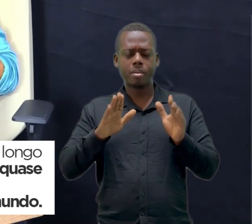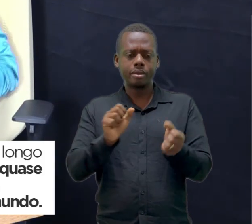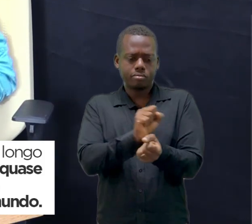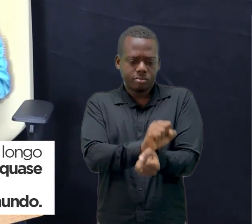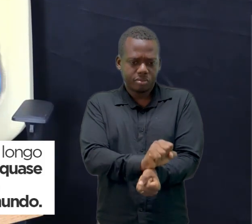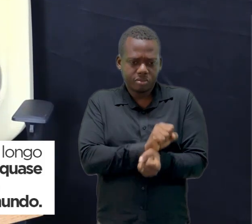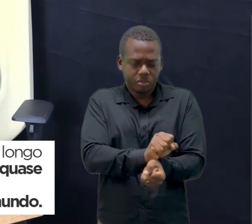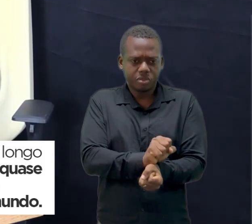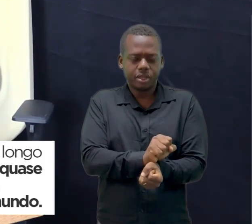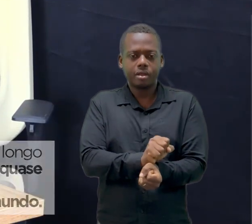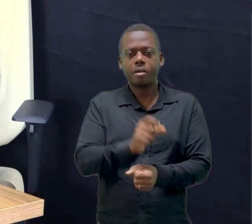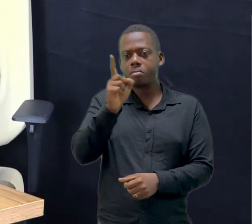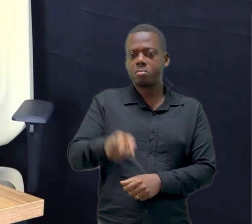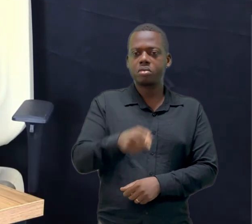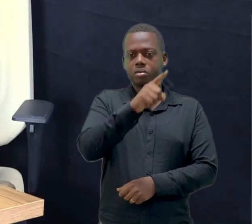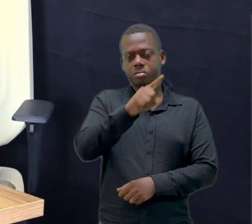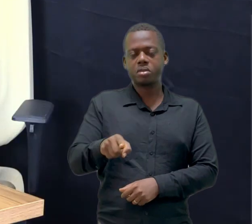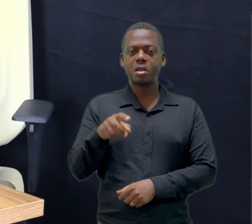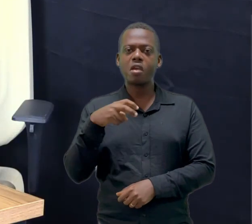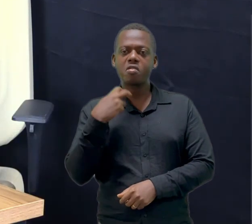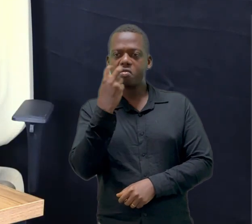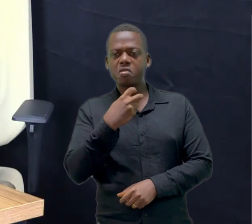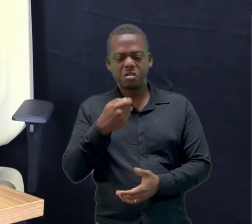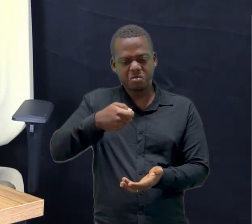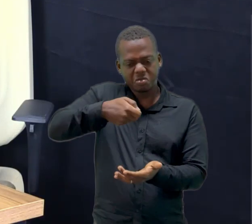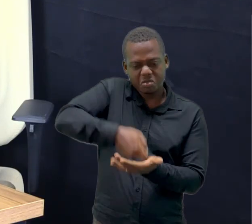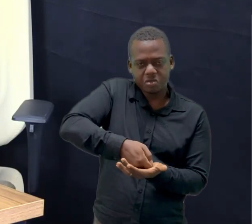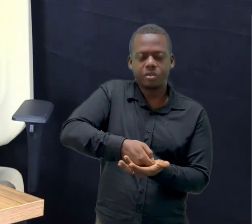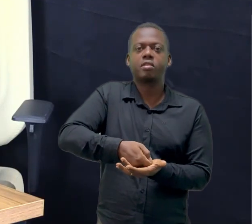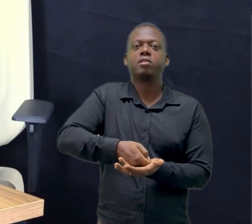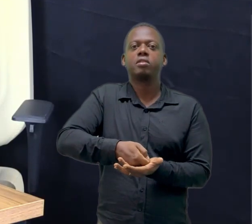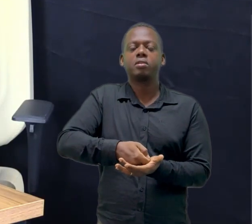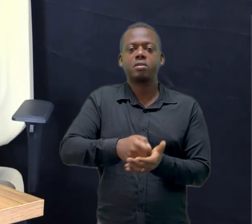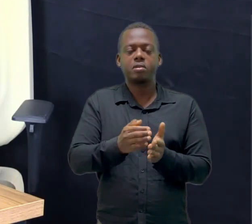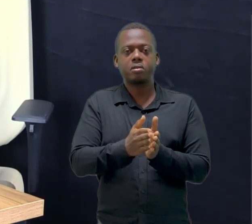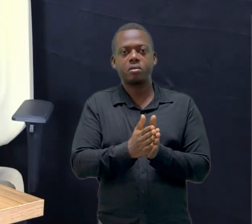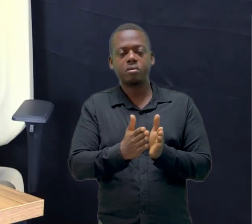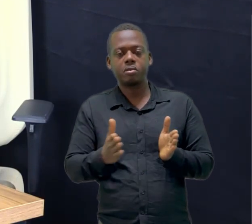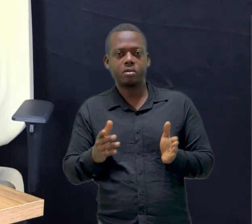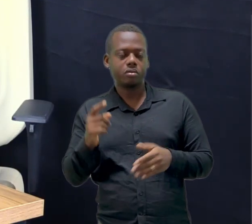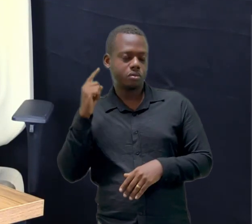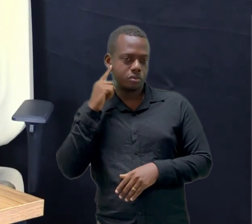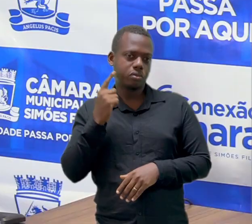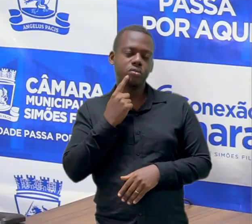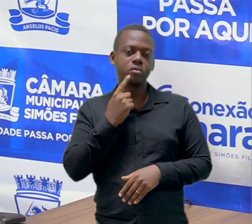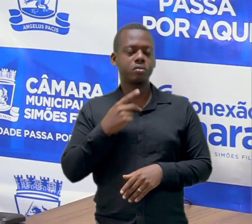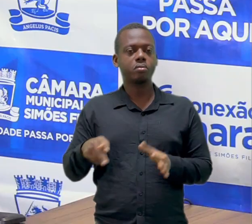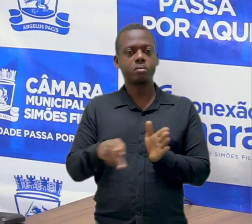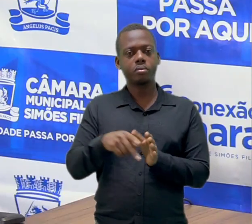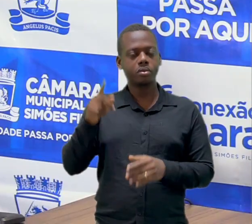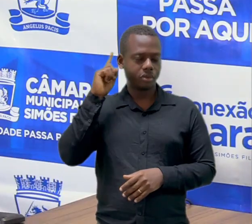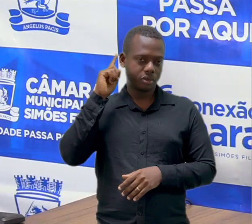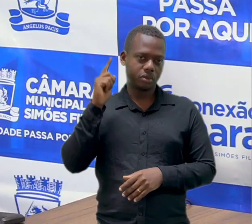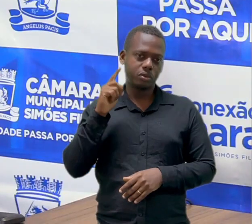forçar ali ele a oralizar. A gente chama do período escuro, né? Da história dos surdos, né? Sim, eu faço